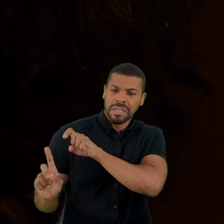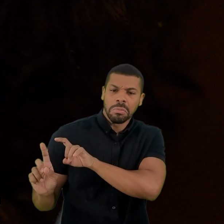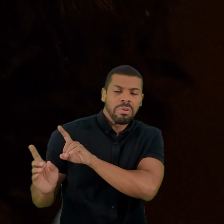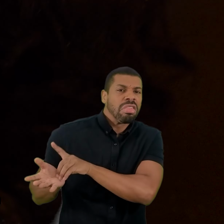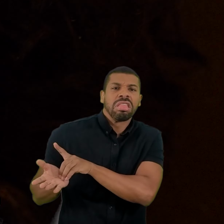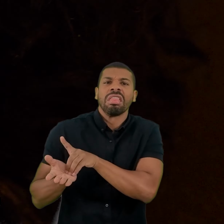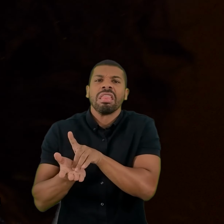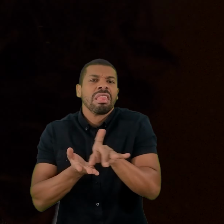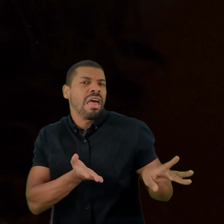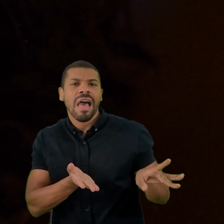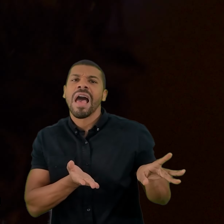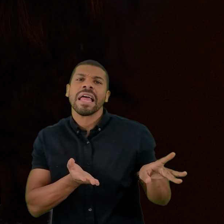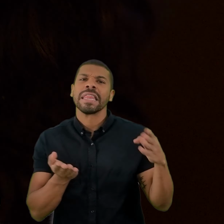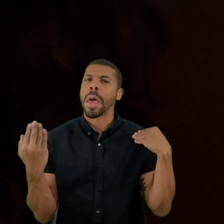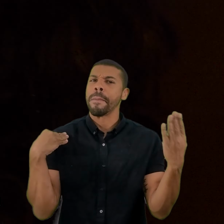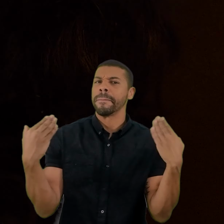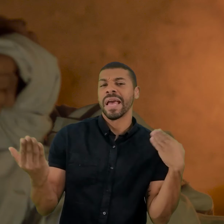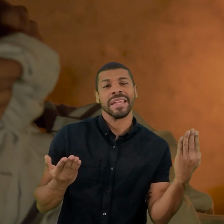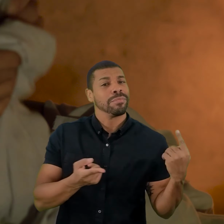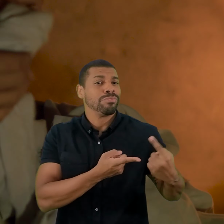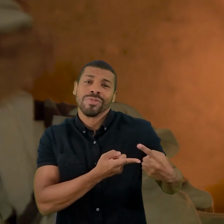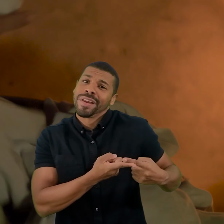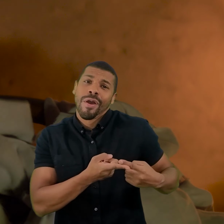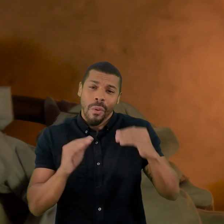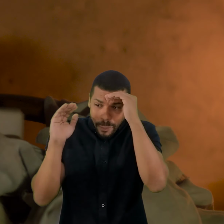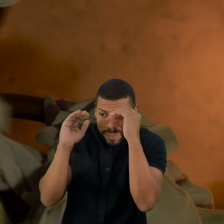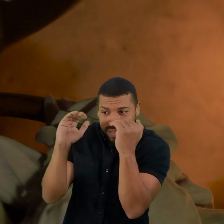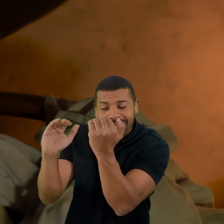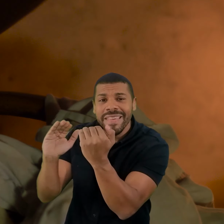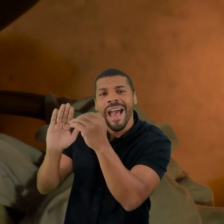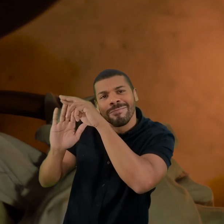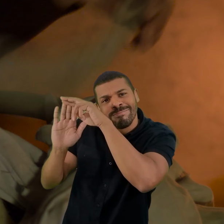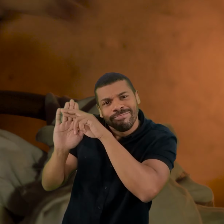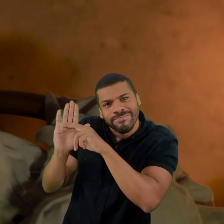Ele foi dispensado da Marinha por faltar às leis.